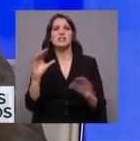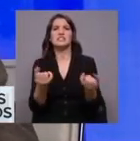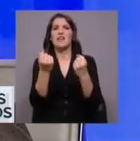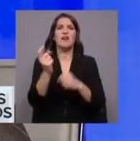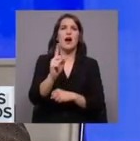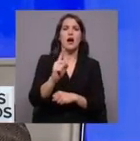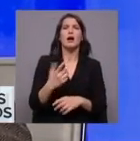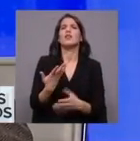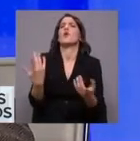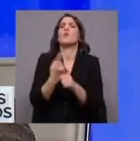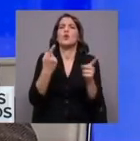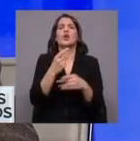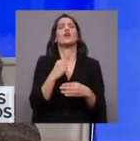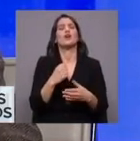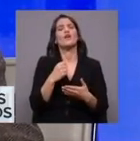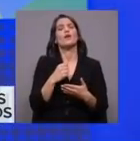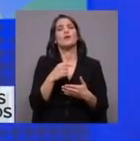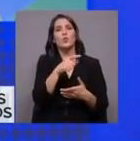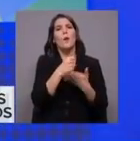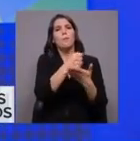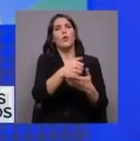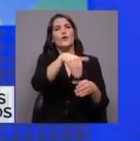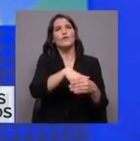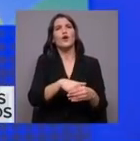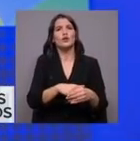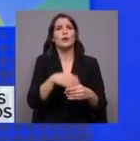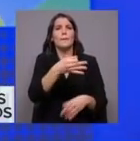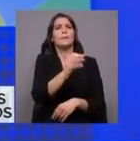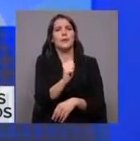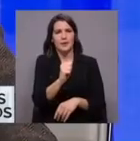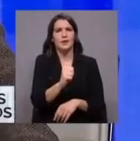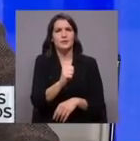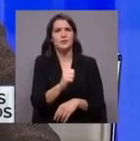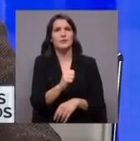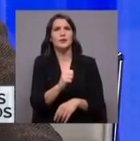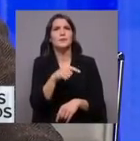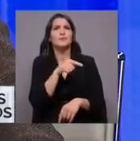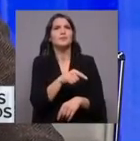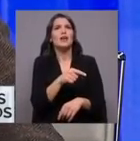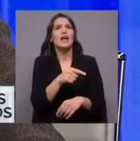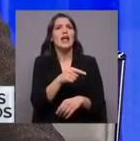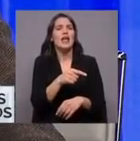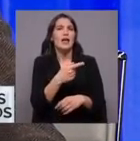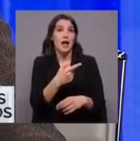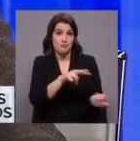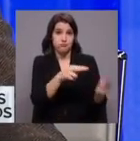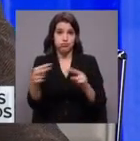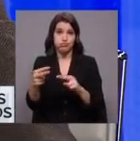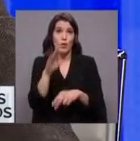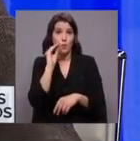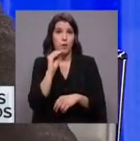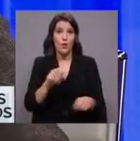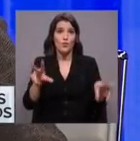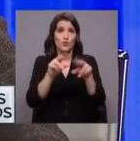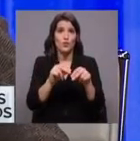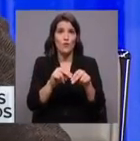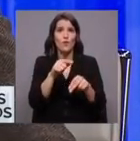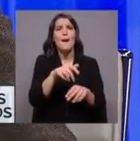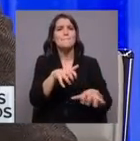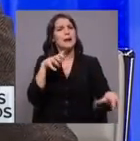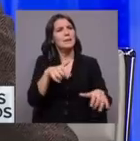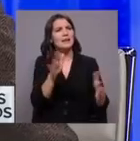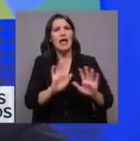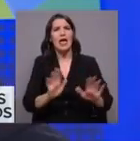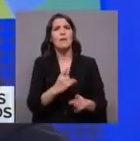pouco diferente o que é pessoal lá do partido socialista na Assembleia e para que até a última transferência para o banco fosse feita sem passar pelo